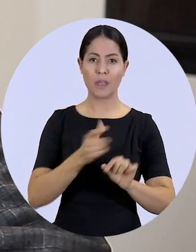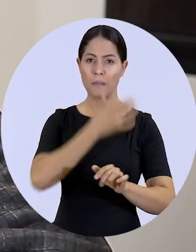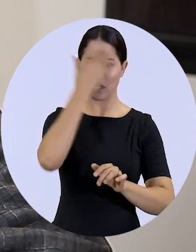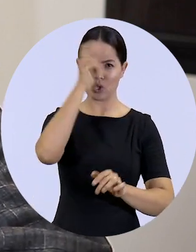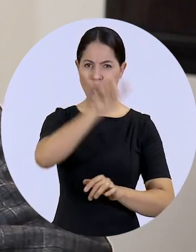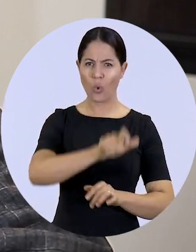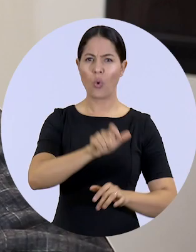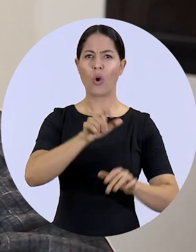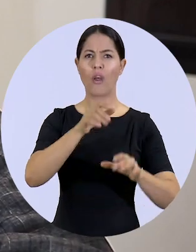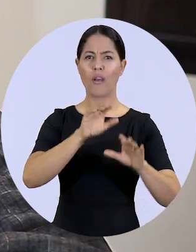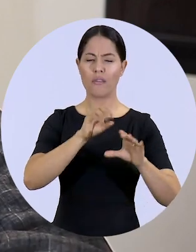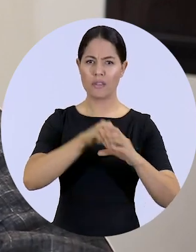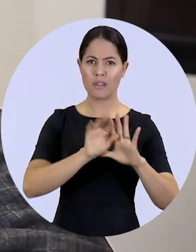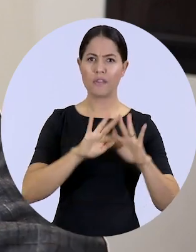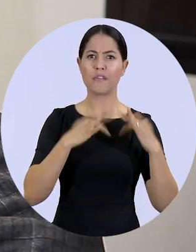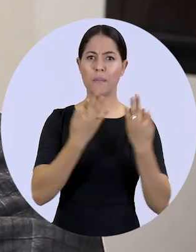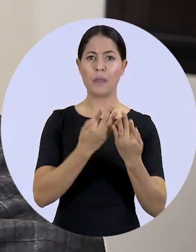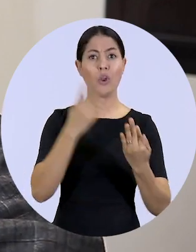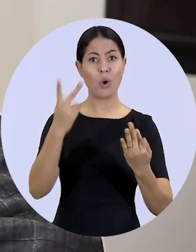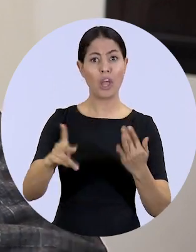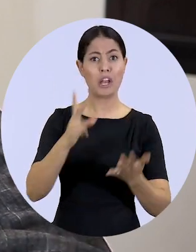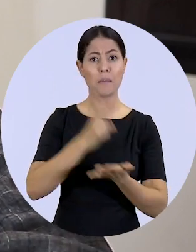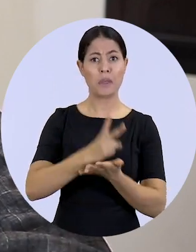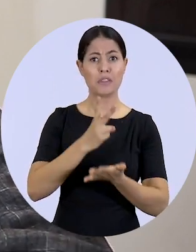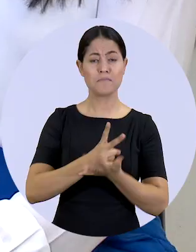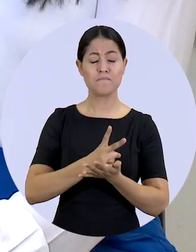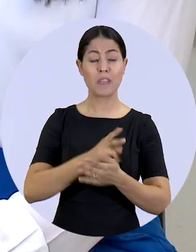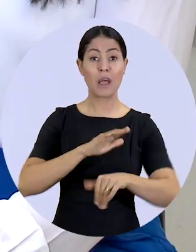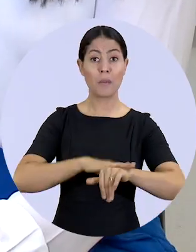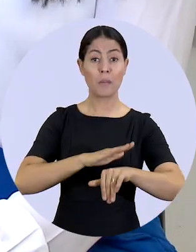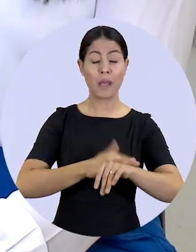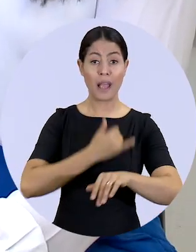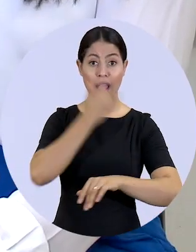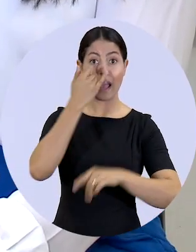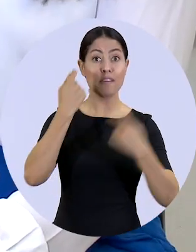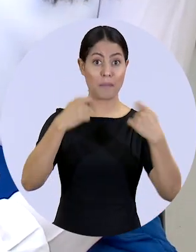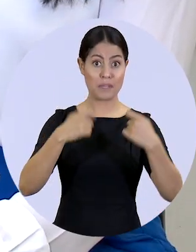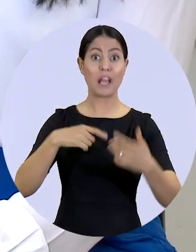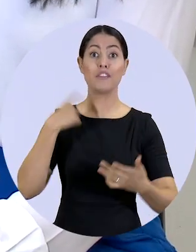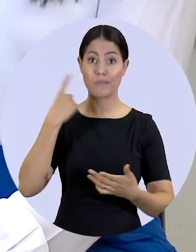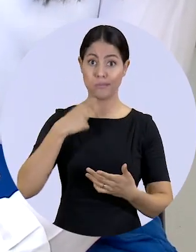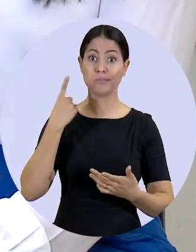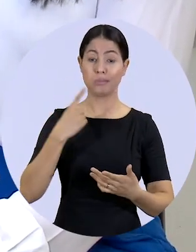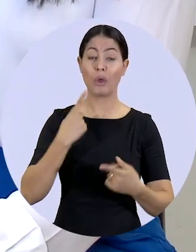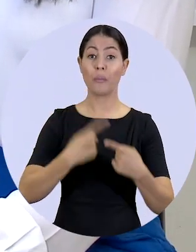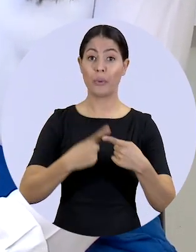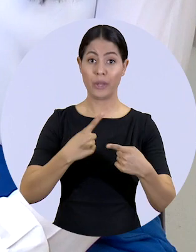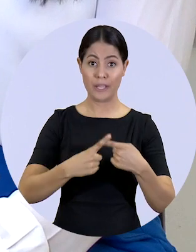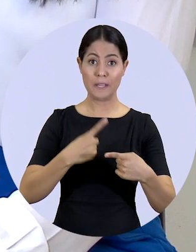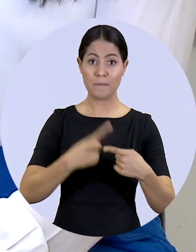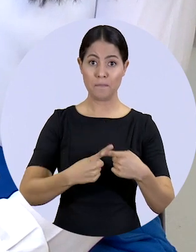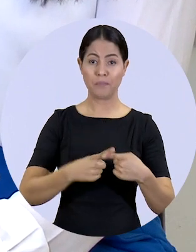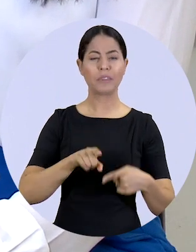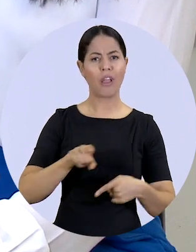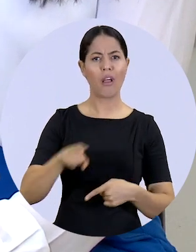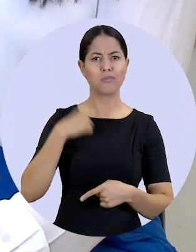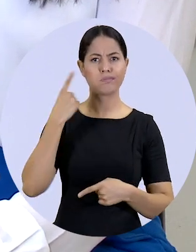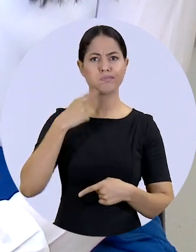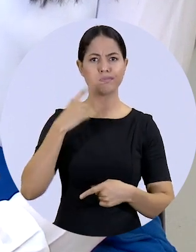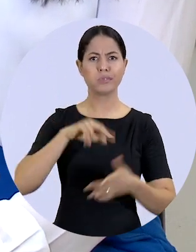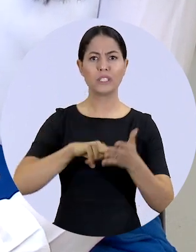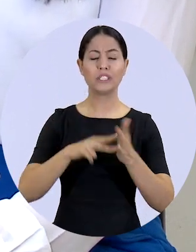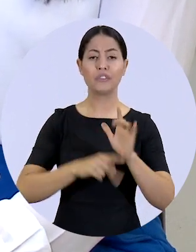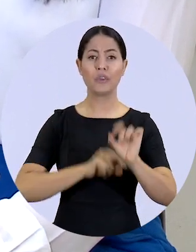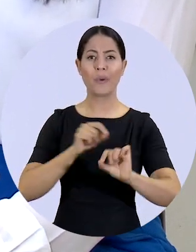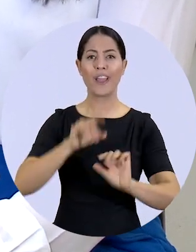tem alguém ou da família, ou alguém ligado a ele, ou ele próprio, que uma hora precisa da advocacia. O advogado nada mais é do que